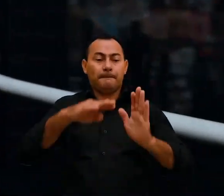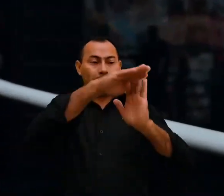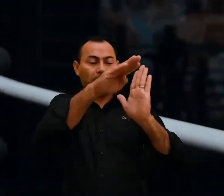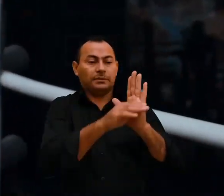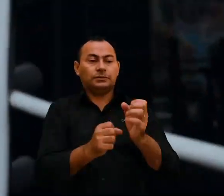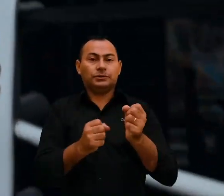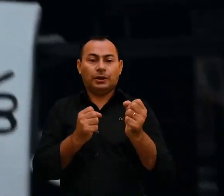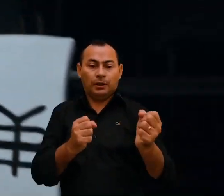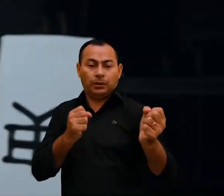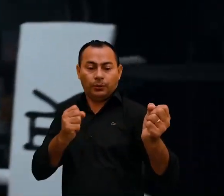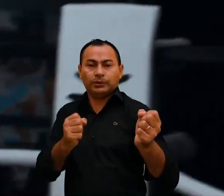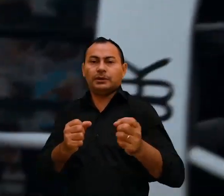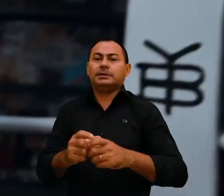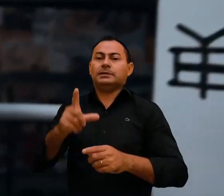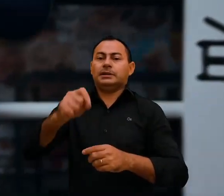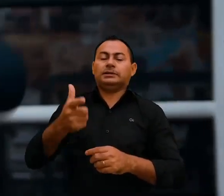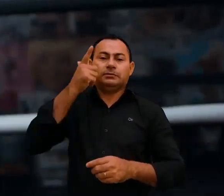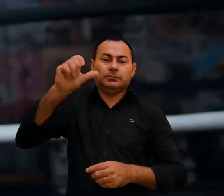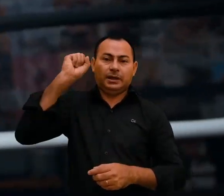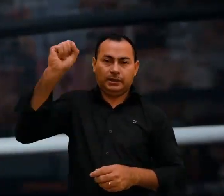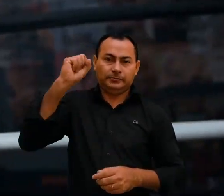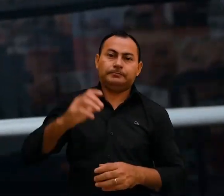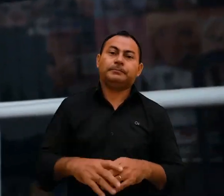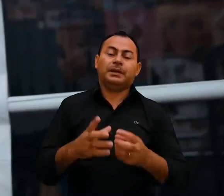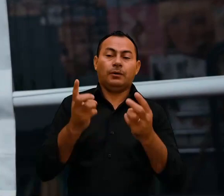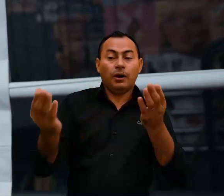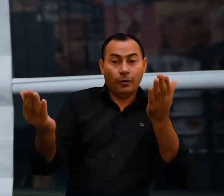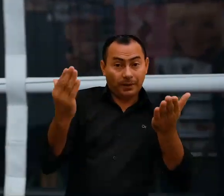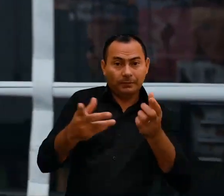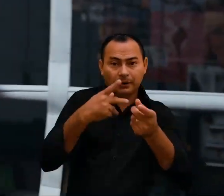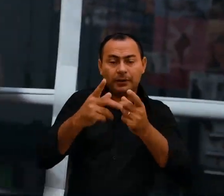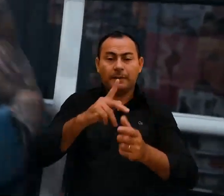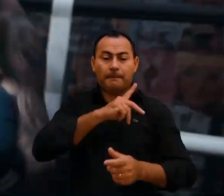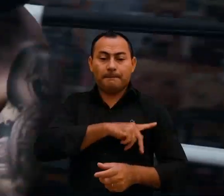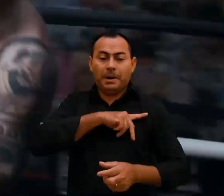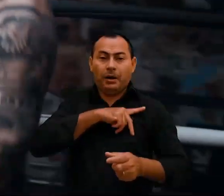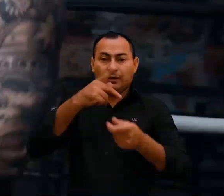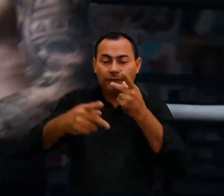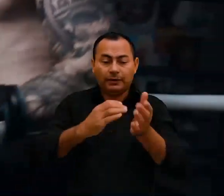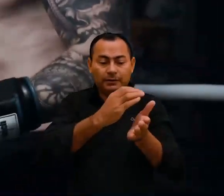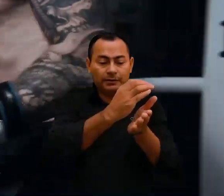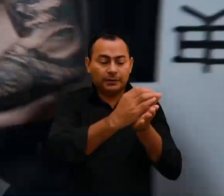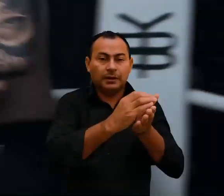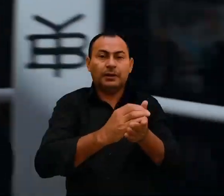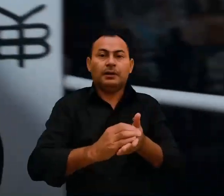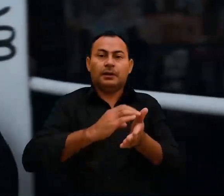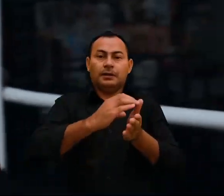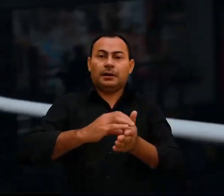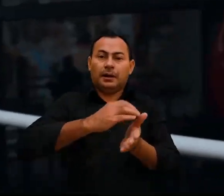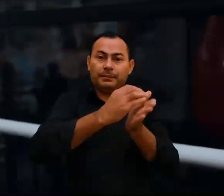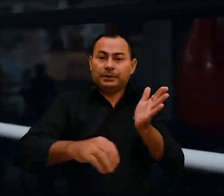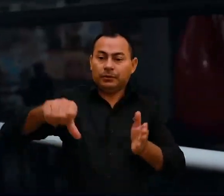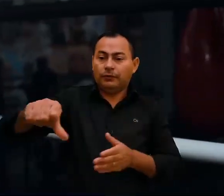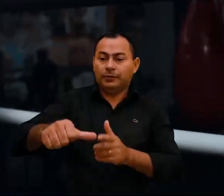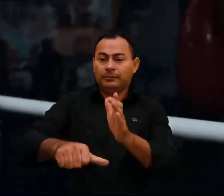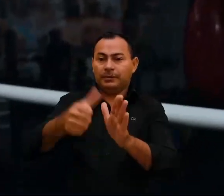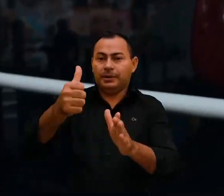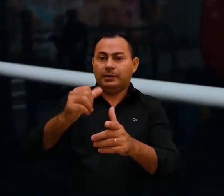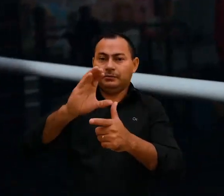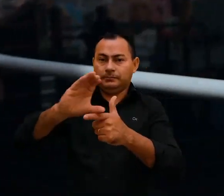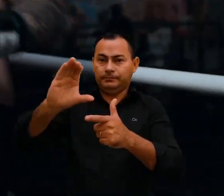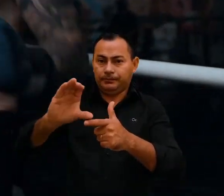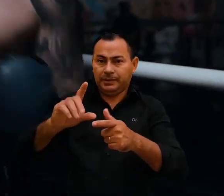estratégia e um plano de luta para que ela seja ganha foi isso que Paulo disse no capítulo 9 de primeira